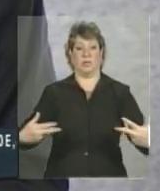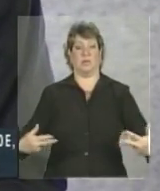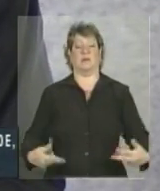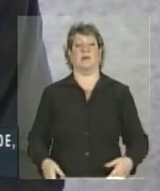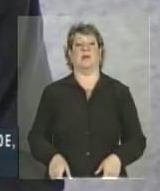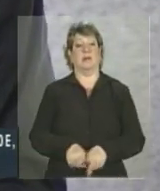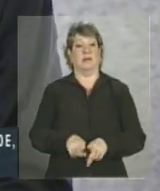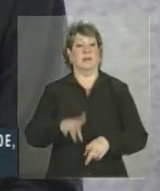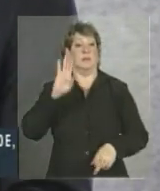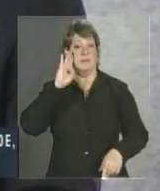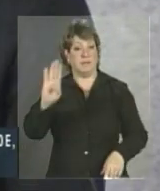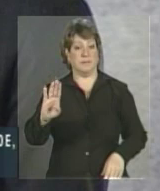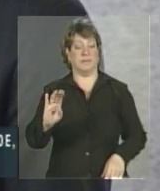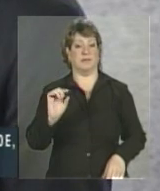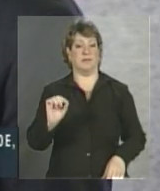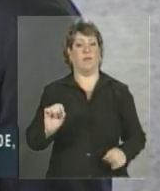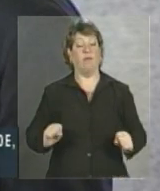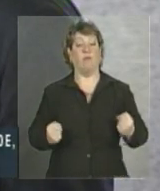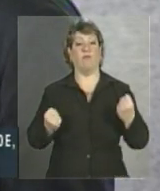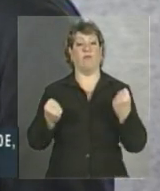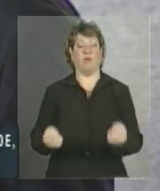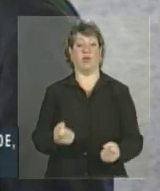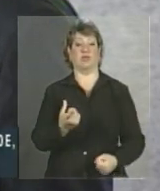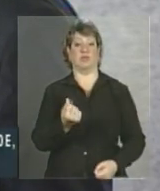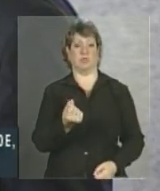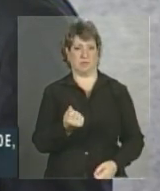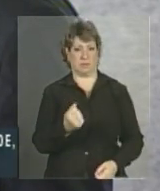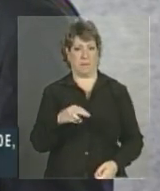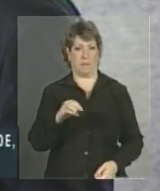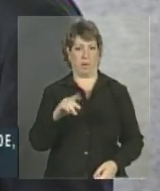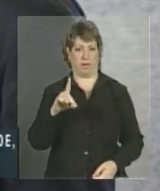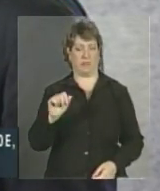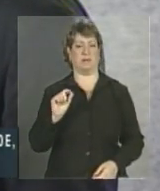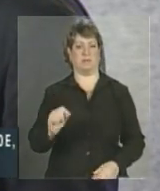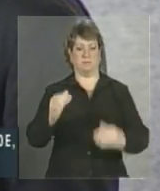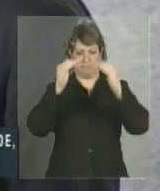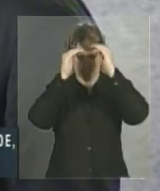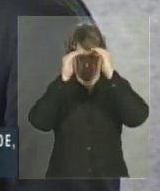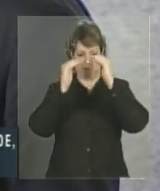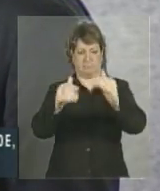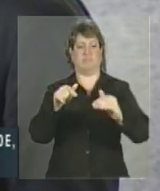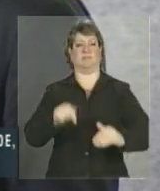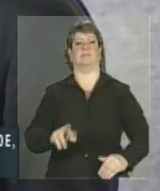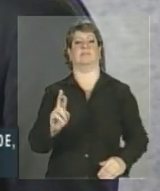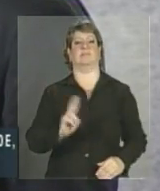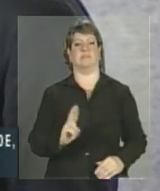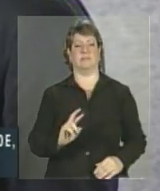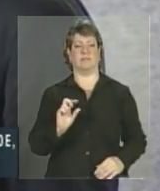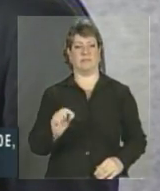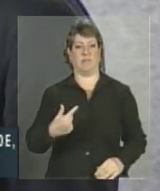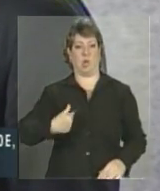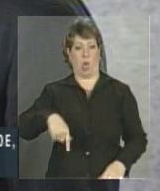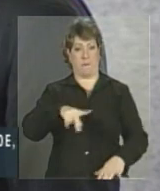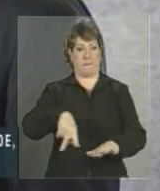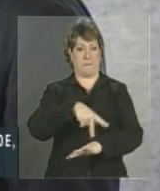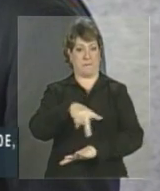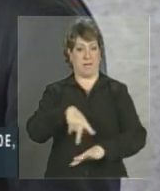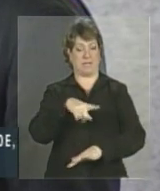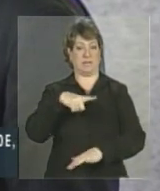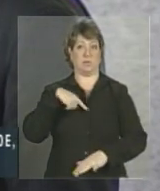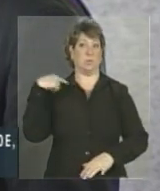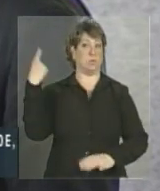sobretudo, também do fortalecimento da moeda, da respeitabilidade que tem o nosso país, não